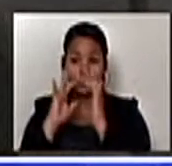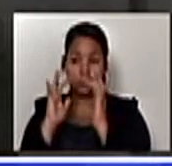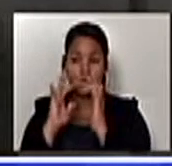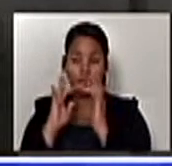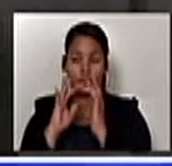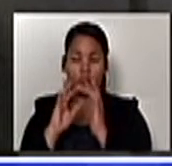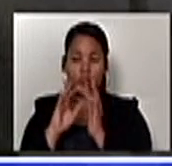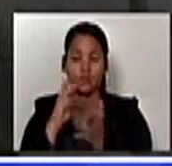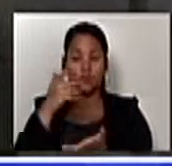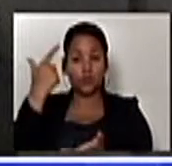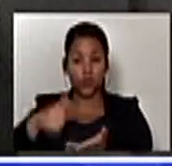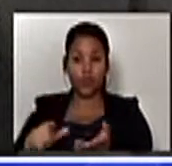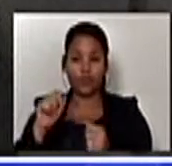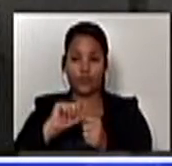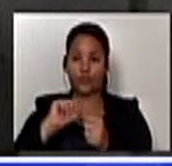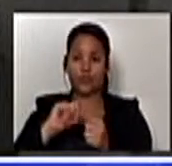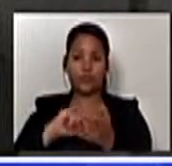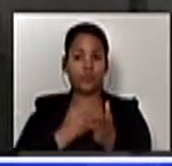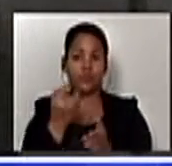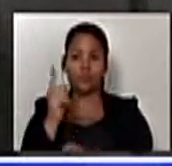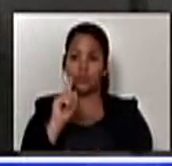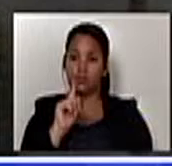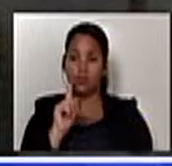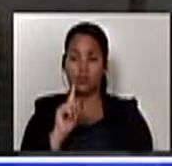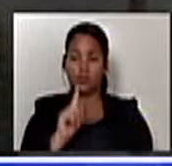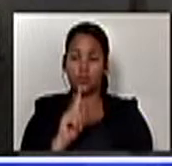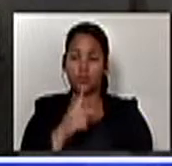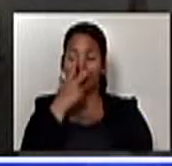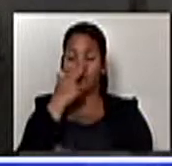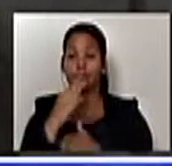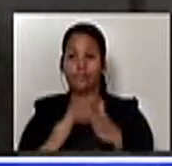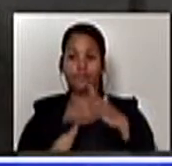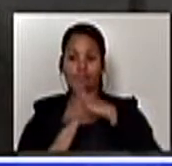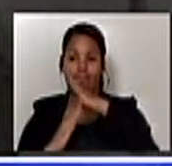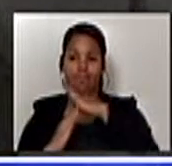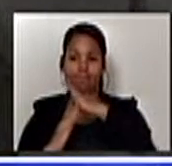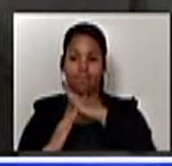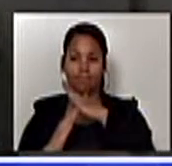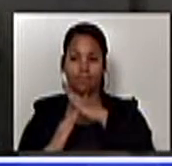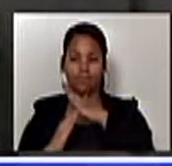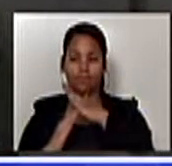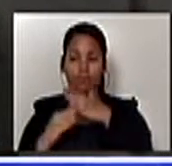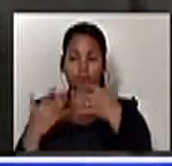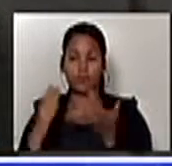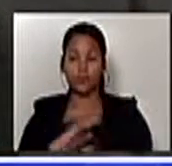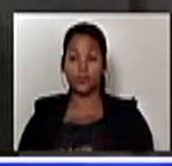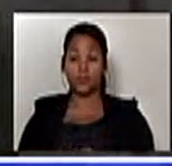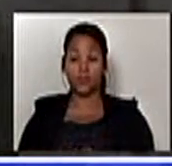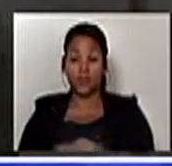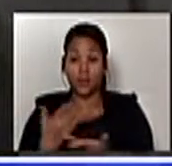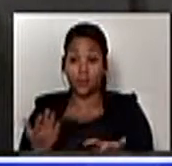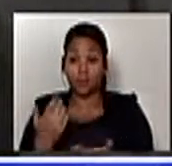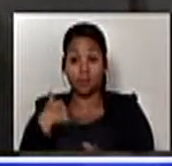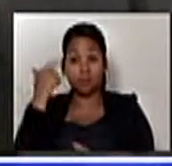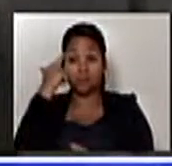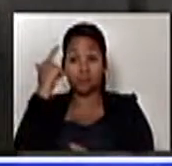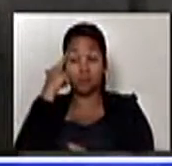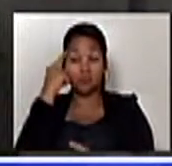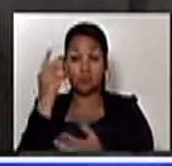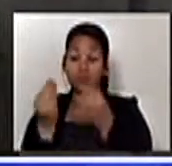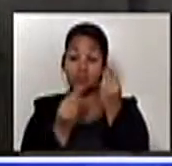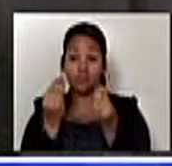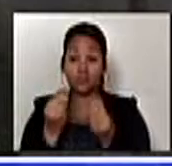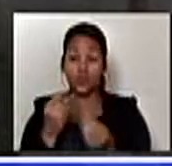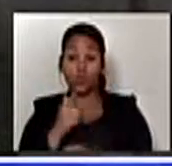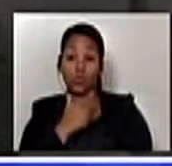suspenso e teria que ser identificar uma nova empresa para operar